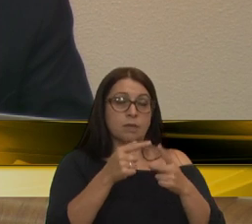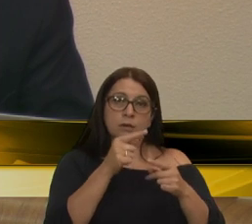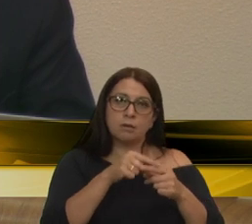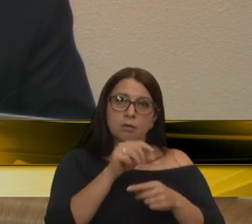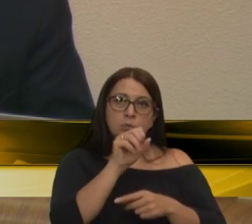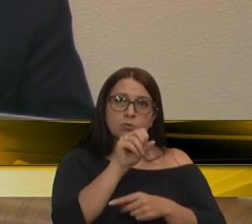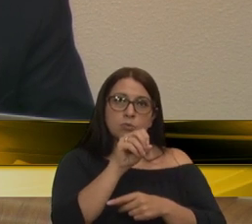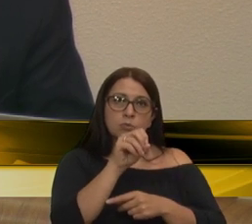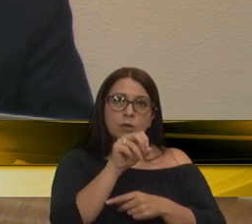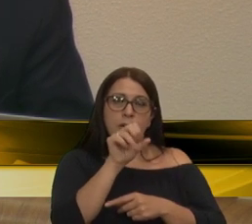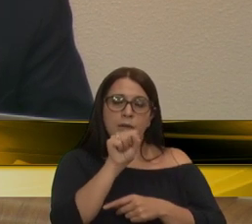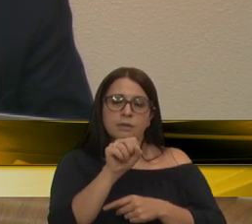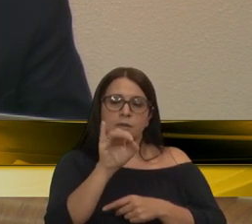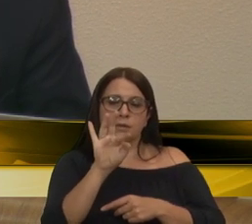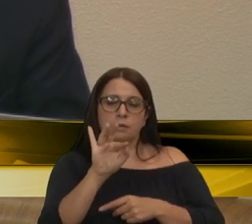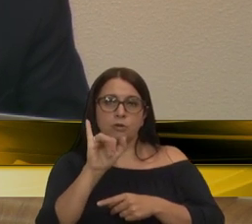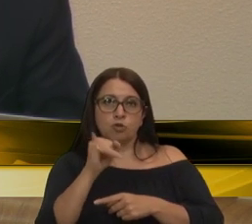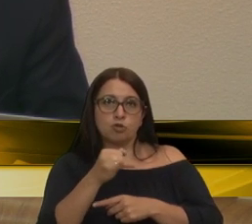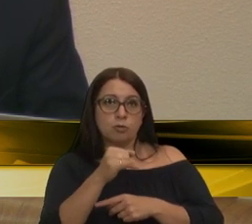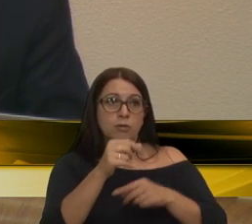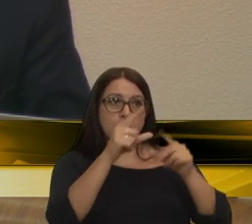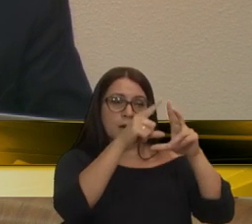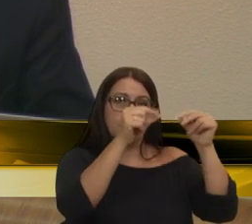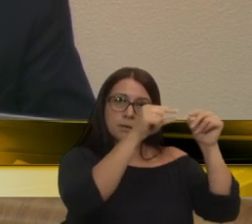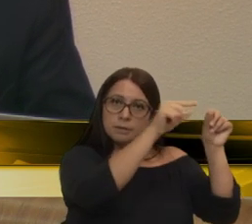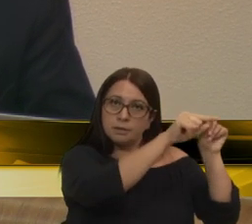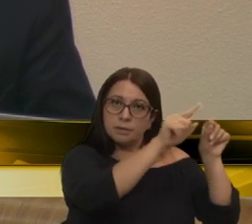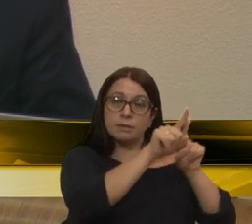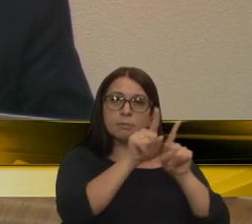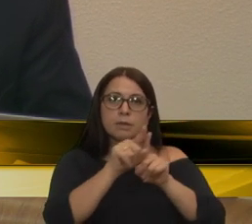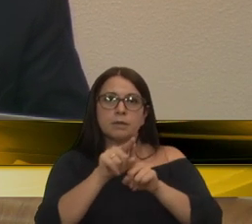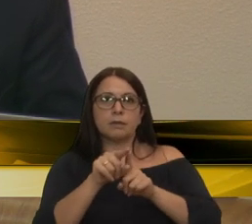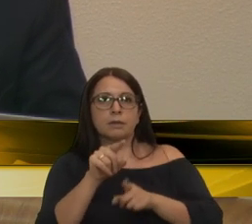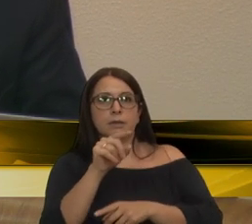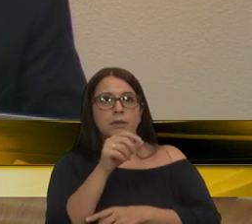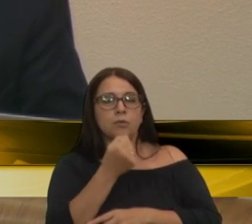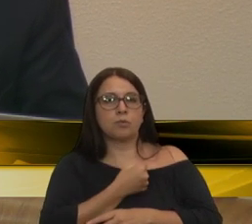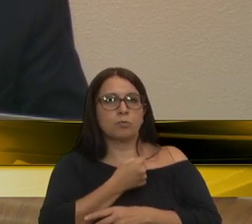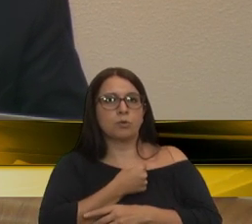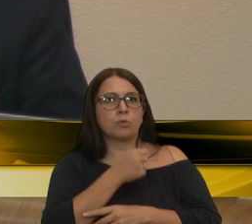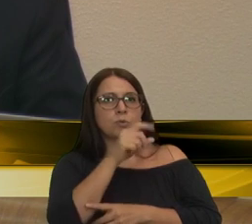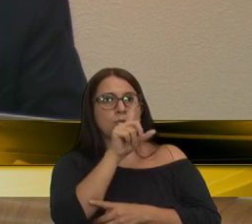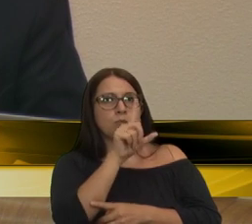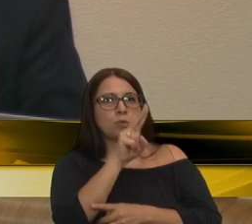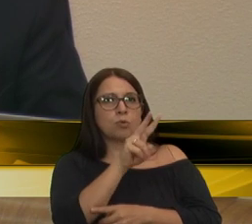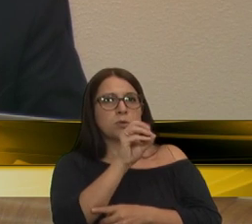no STJ, em Brasília, na ação rescisória número